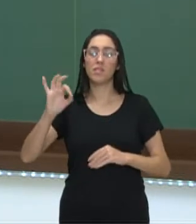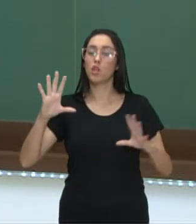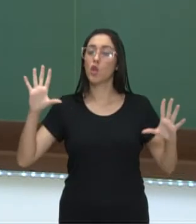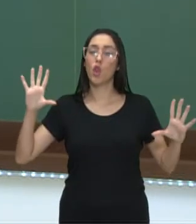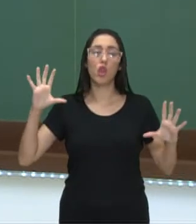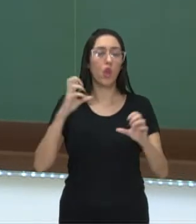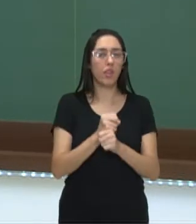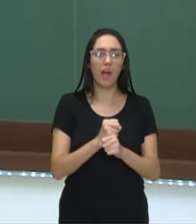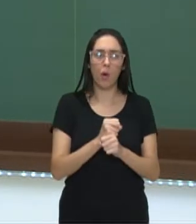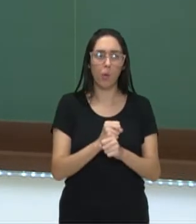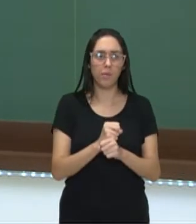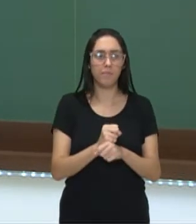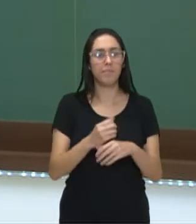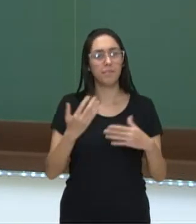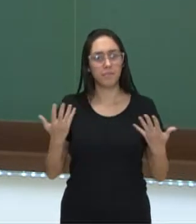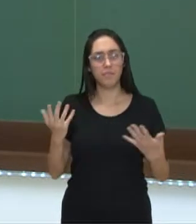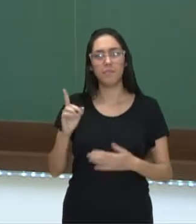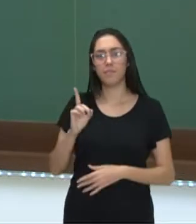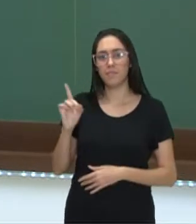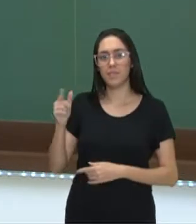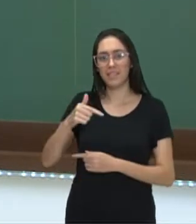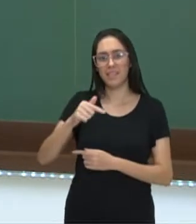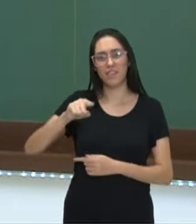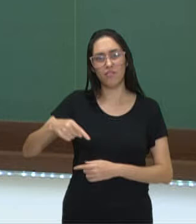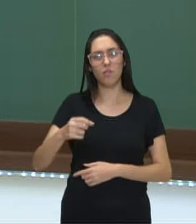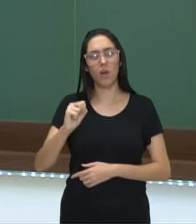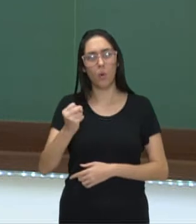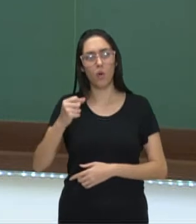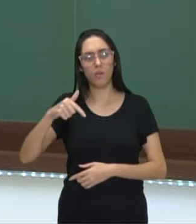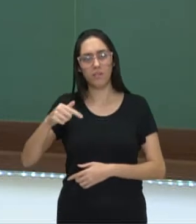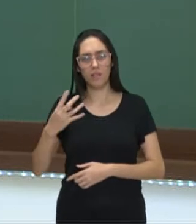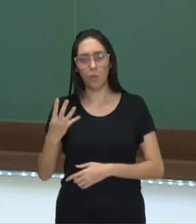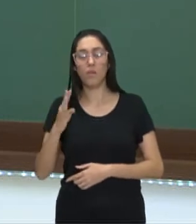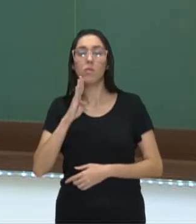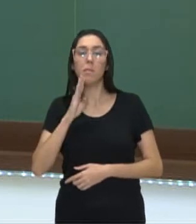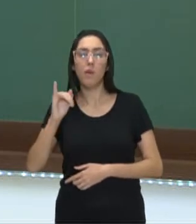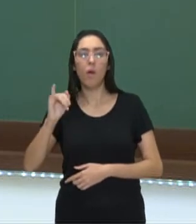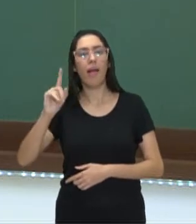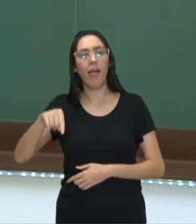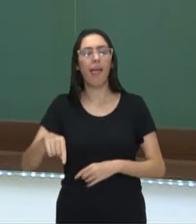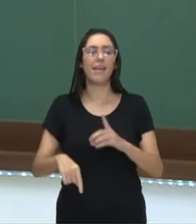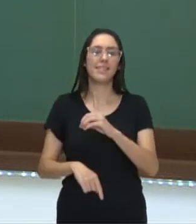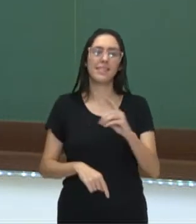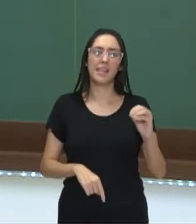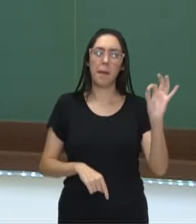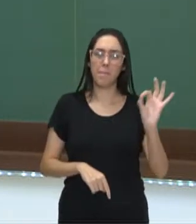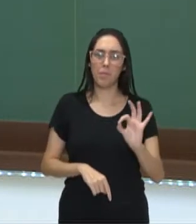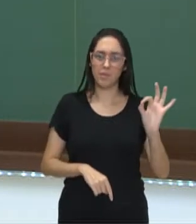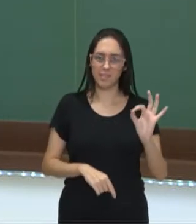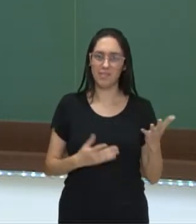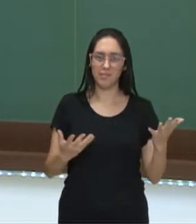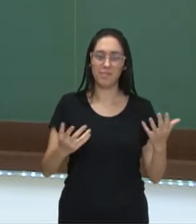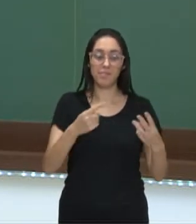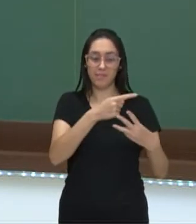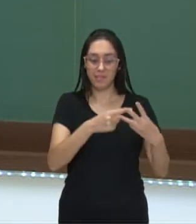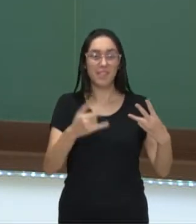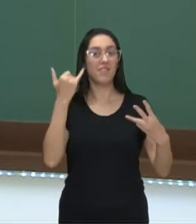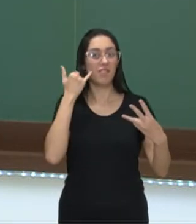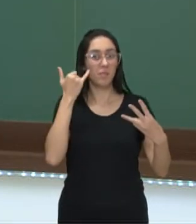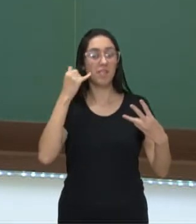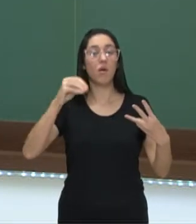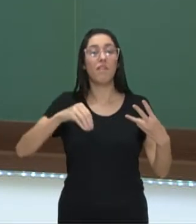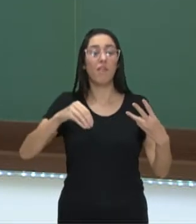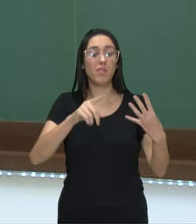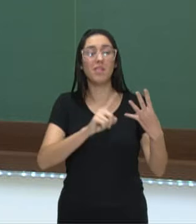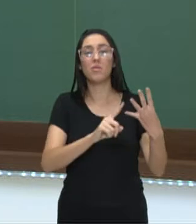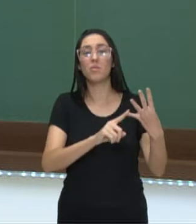esse 7,8 é o 100%, ok? Então, nós temos sim 3 informações, onde só falta a quarta.